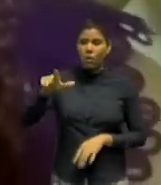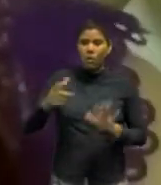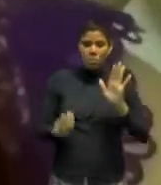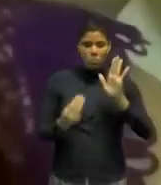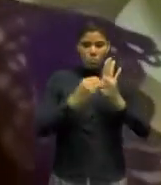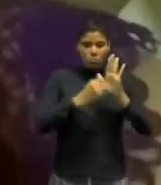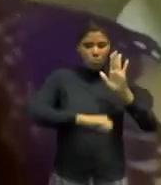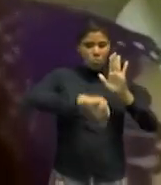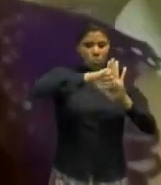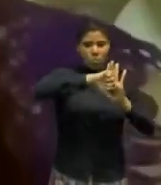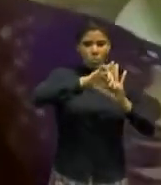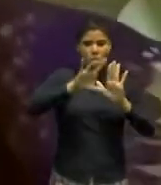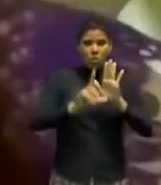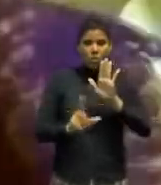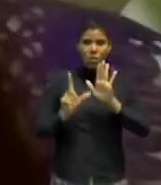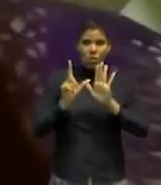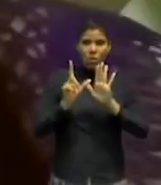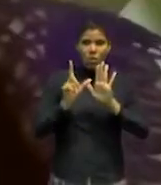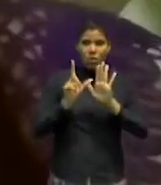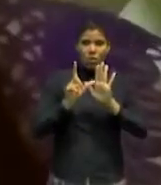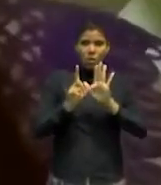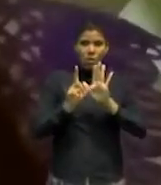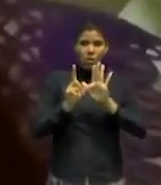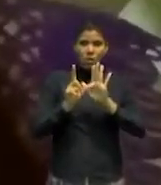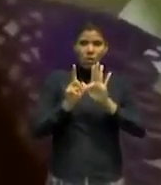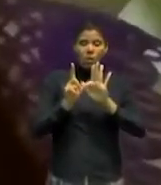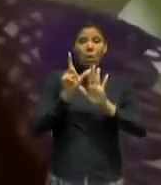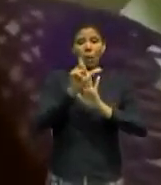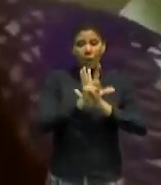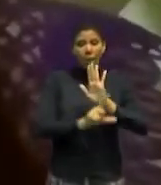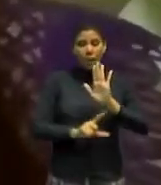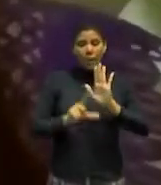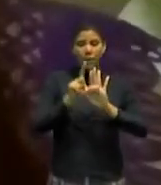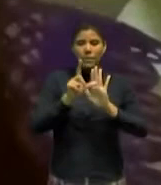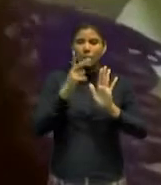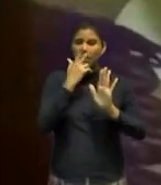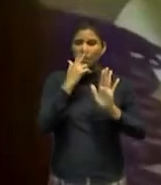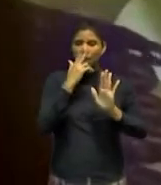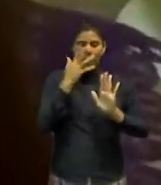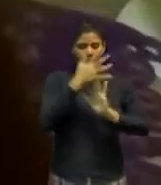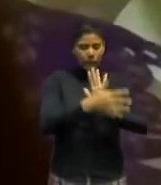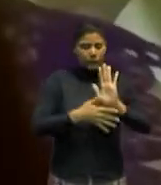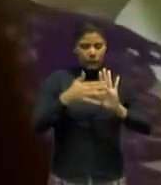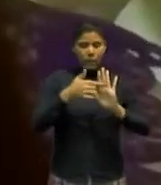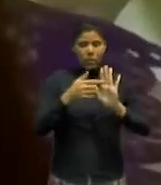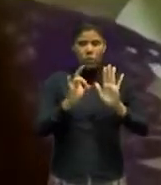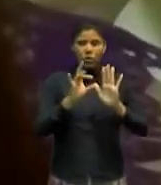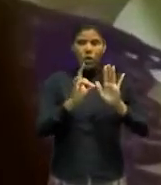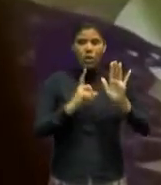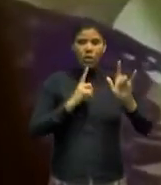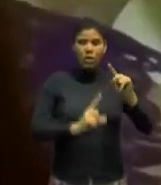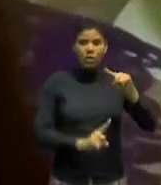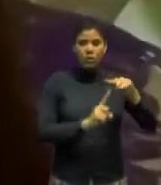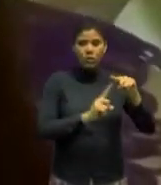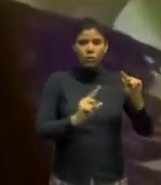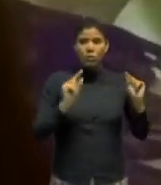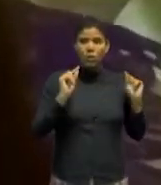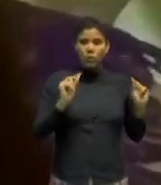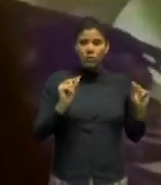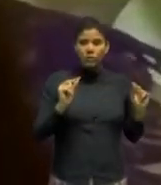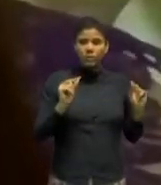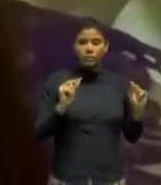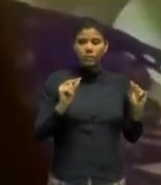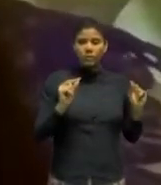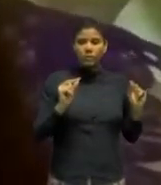o legislador foi um pouco tímido e só tipificou como conduta criminosa